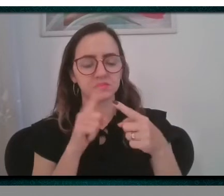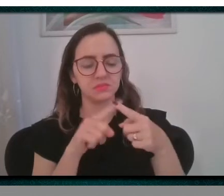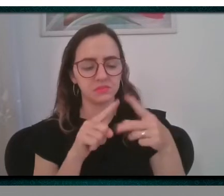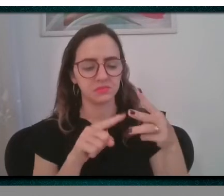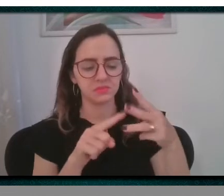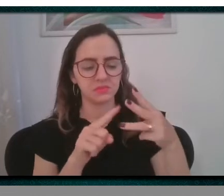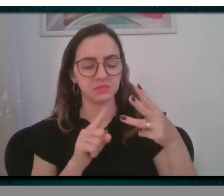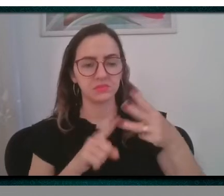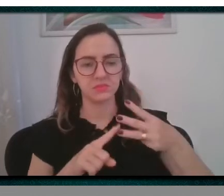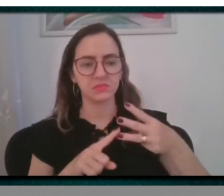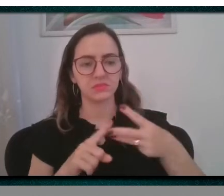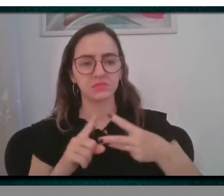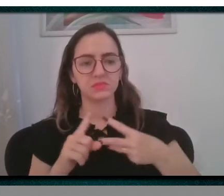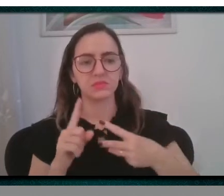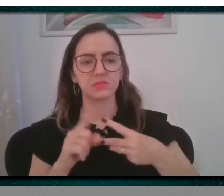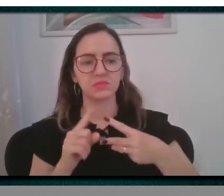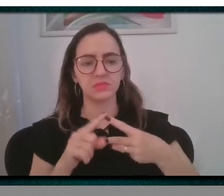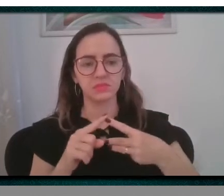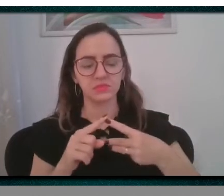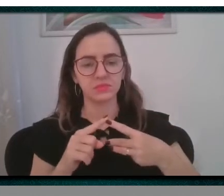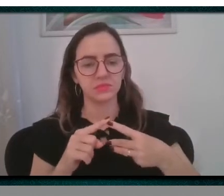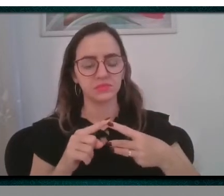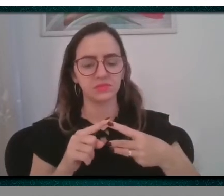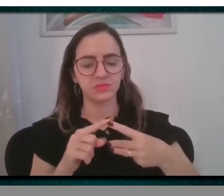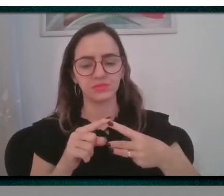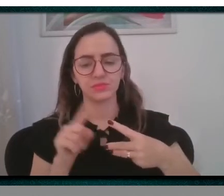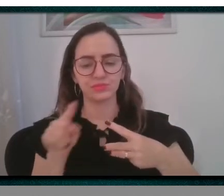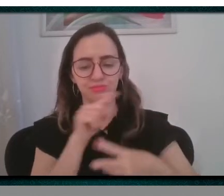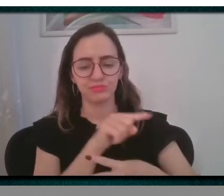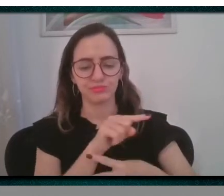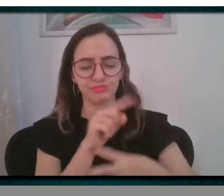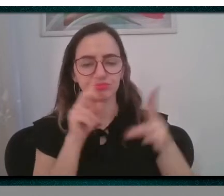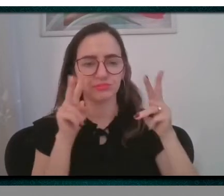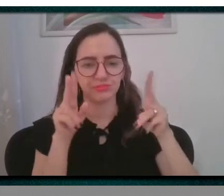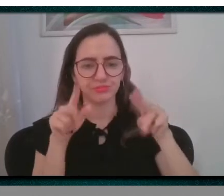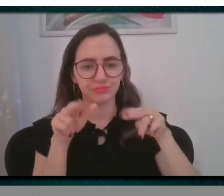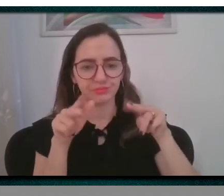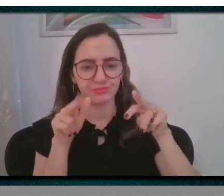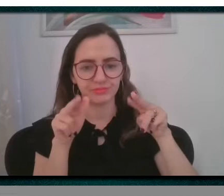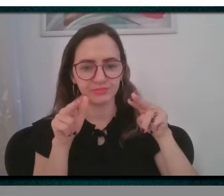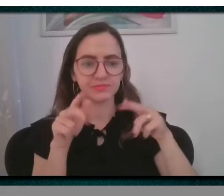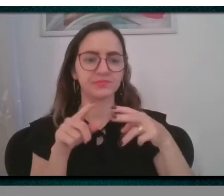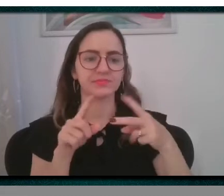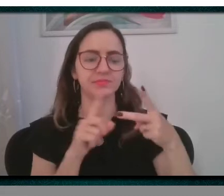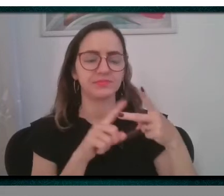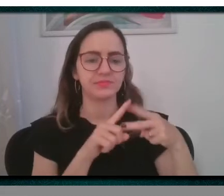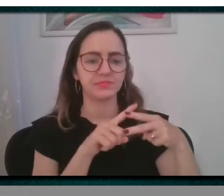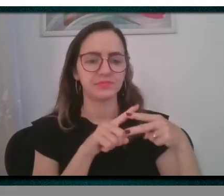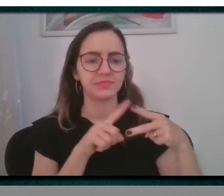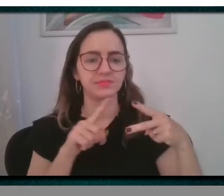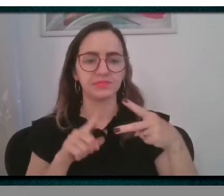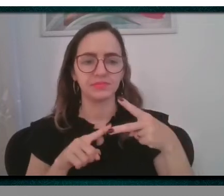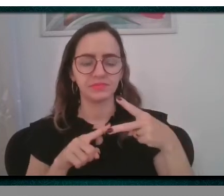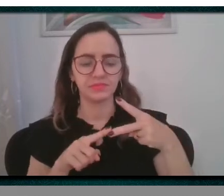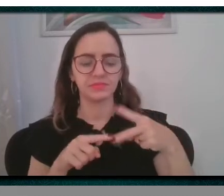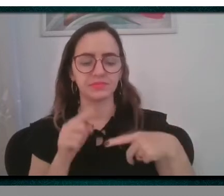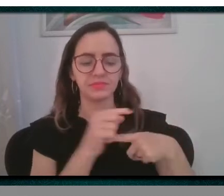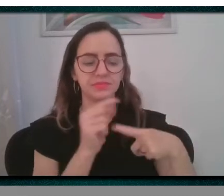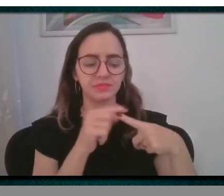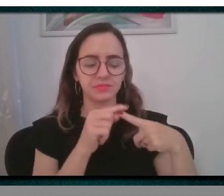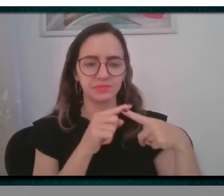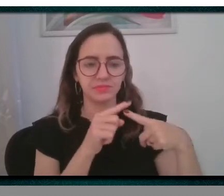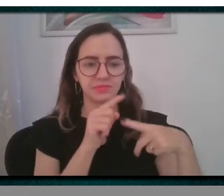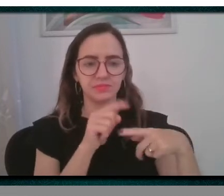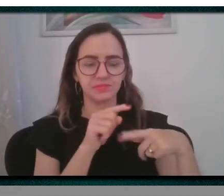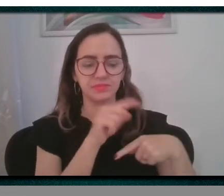e de OH- ela é igual. Uma, quando a concentração de H+ é maior do que a concentração de OH-.